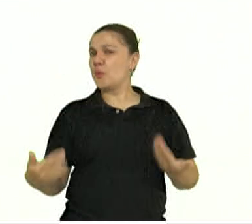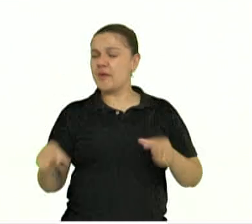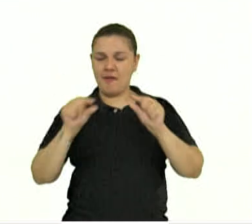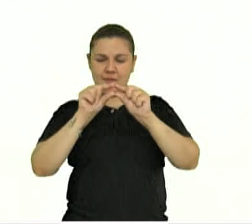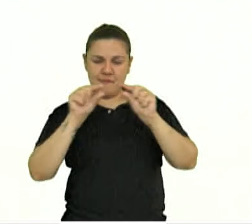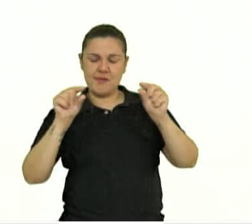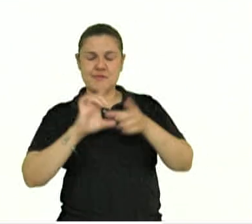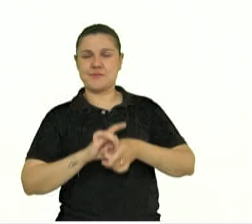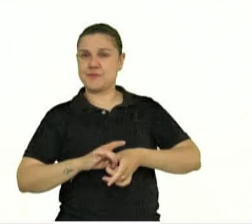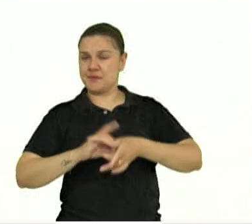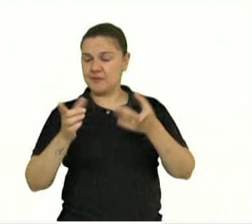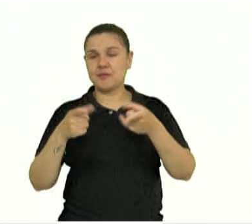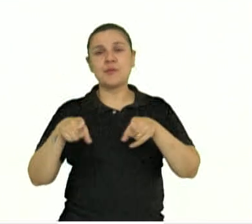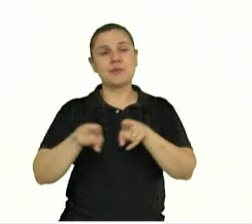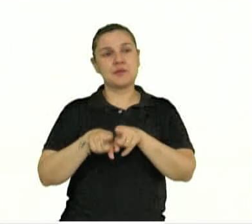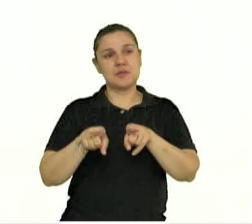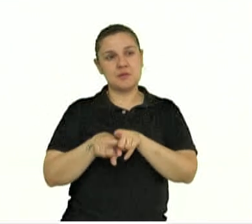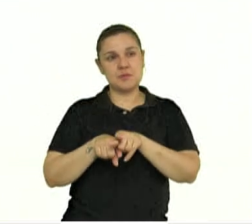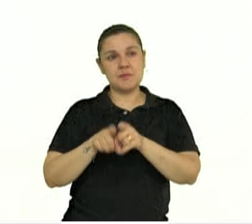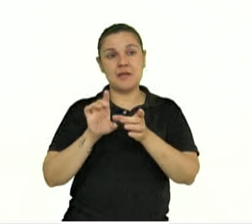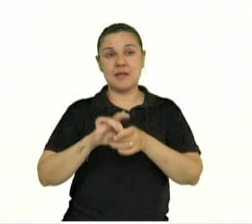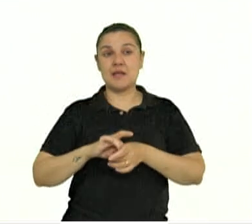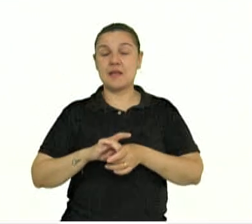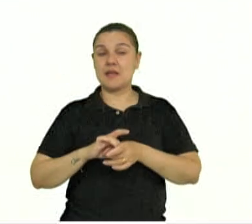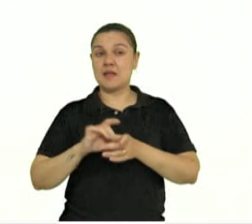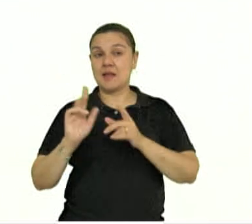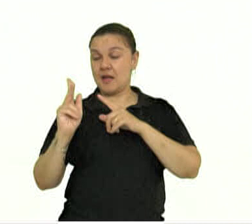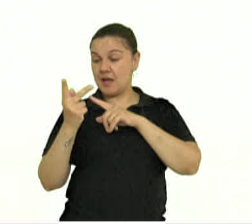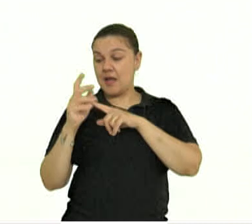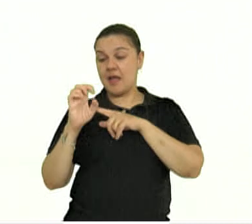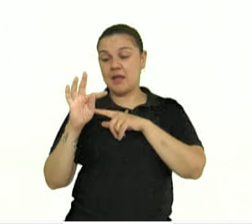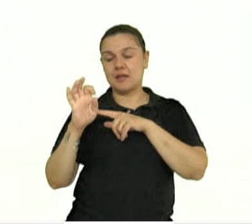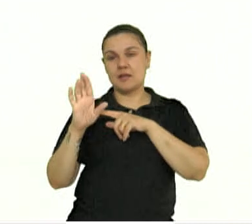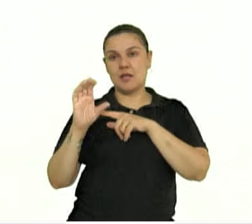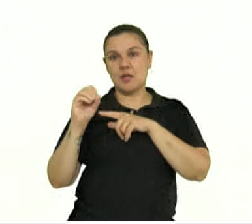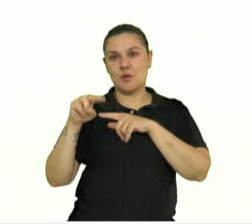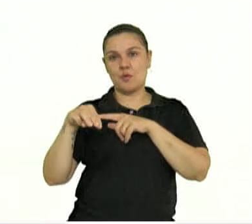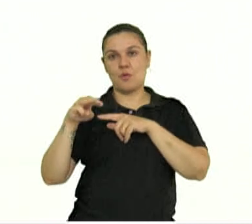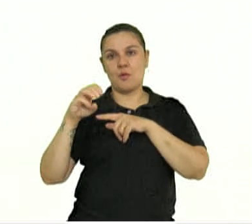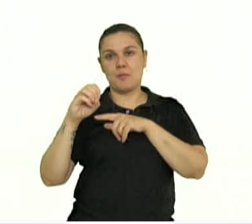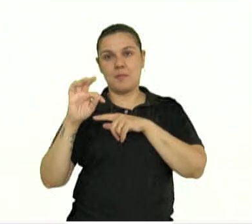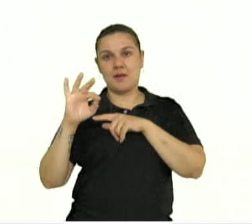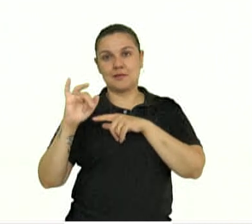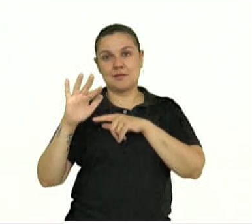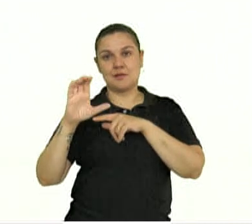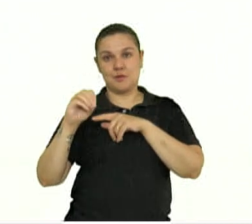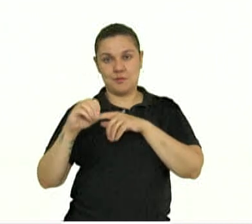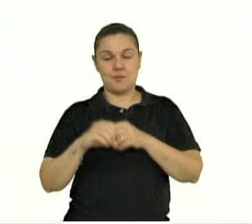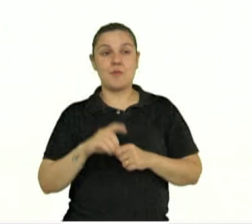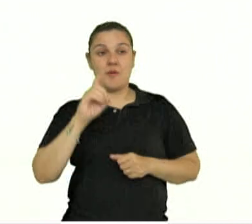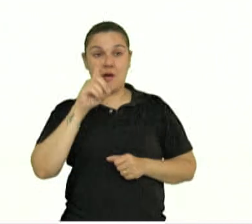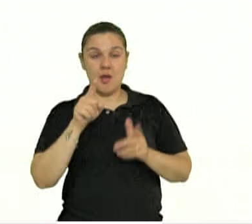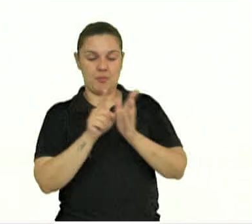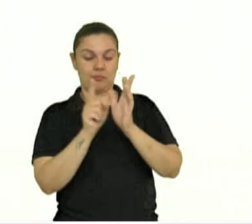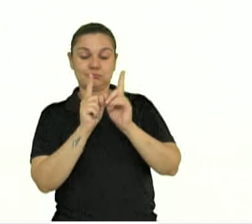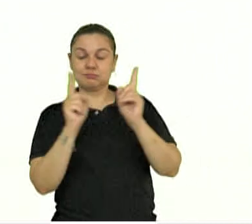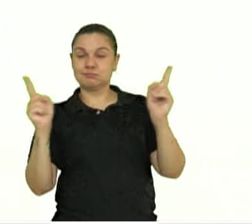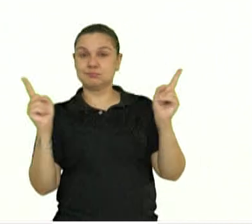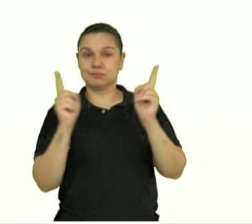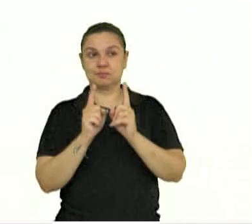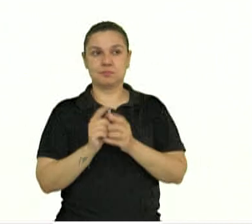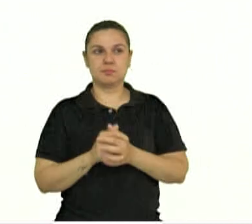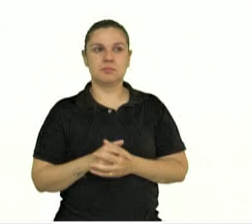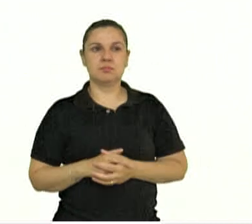versos livres? Também chamados de versos heterométricos. São aqueles que possuem medidas diferentes, ou seja,